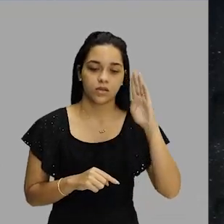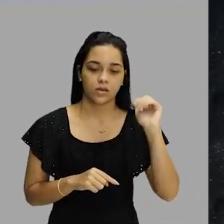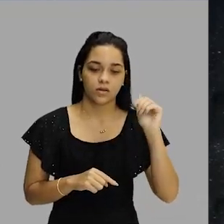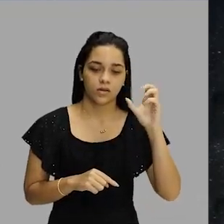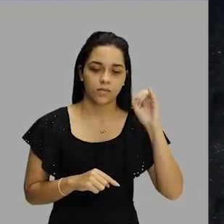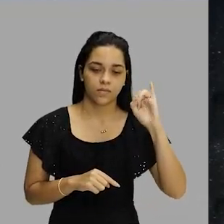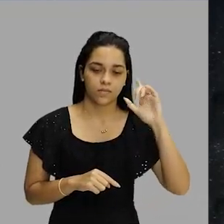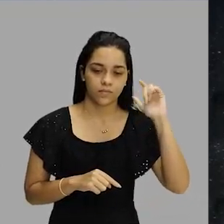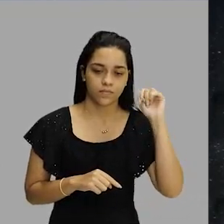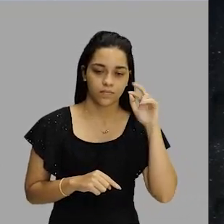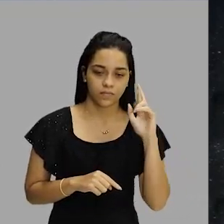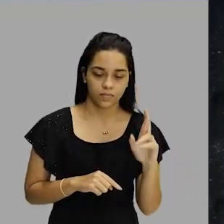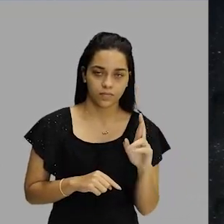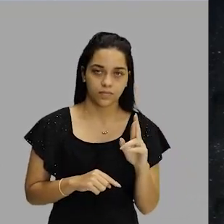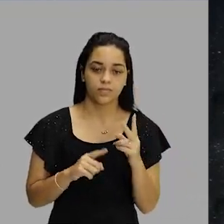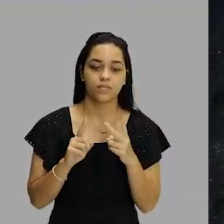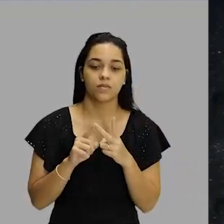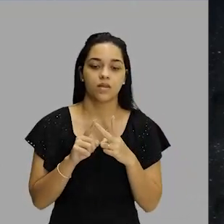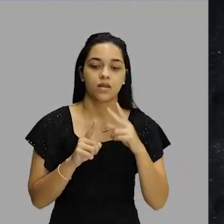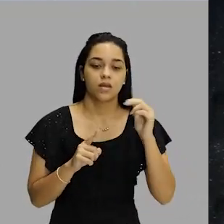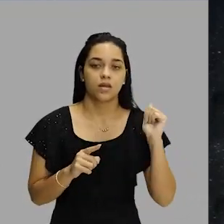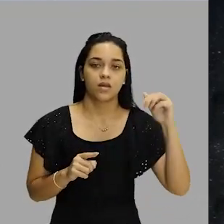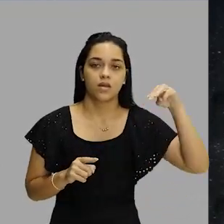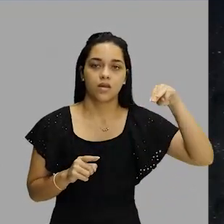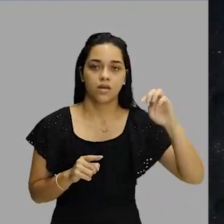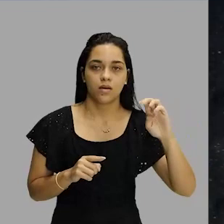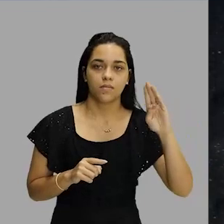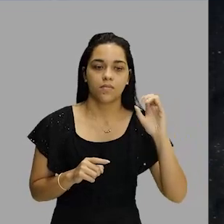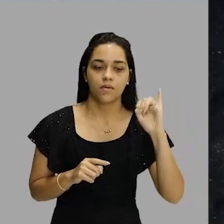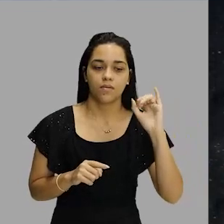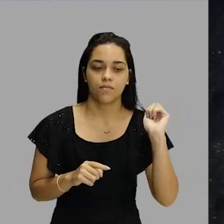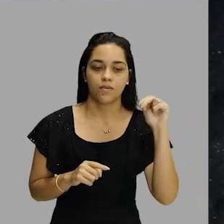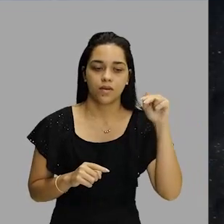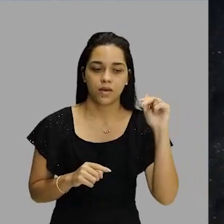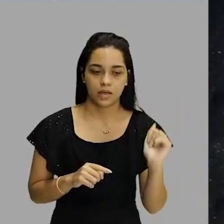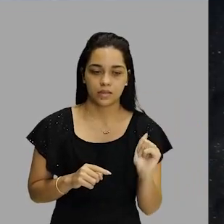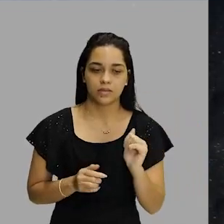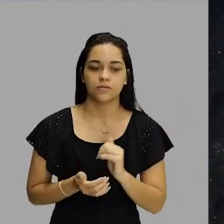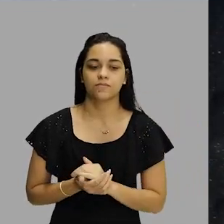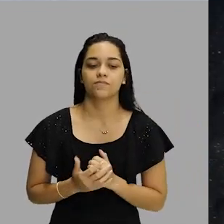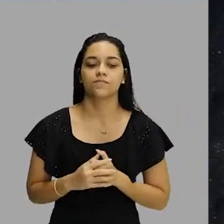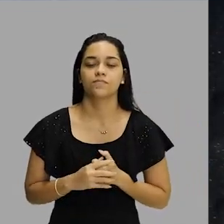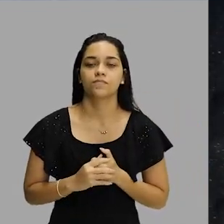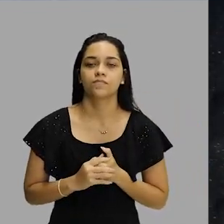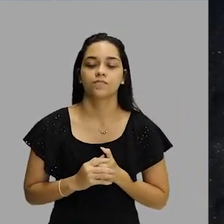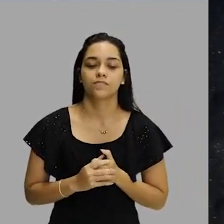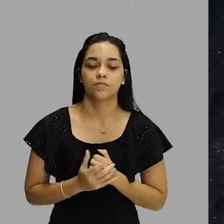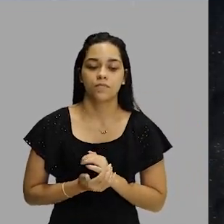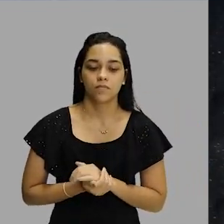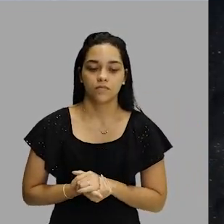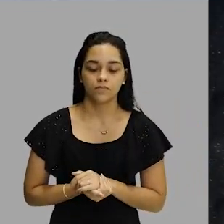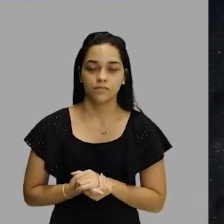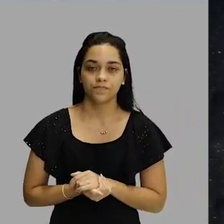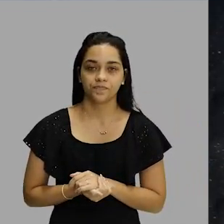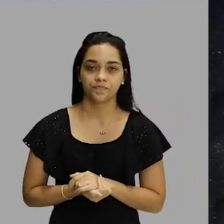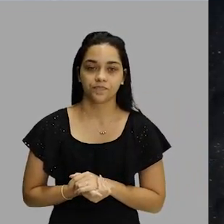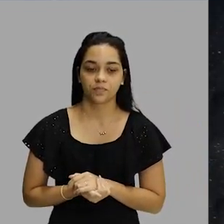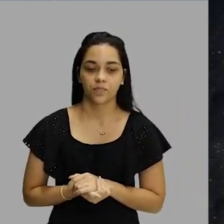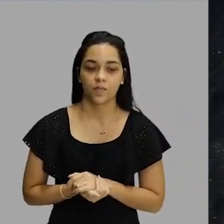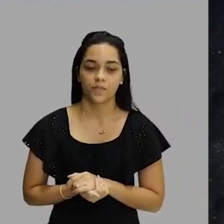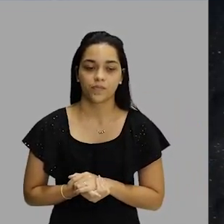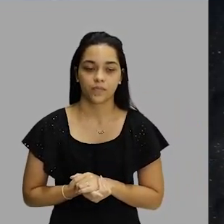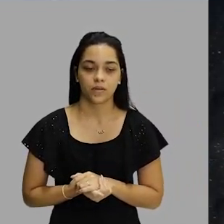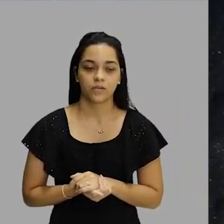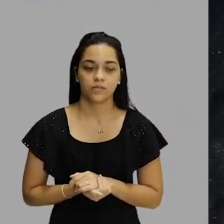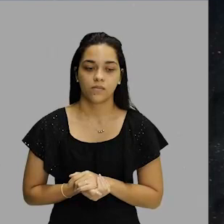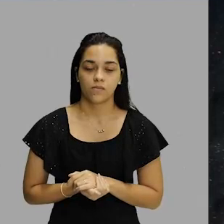desinteria bacilar, que é a que nós estamos estudando aqui, provocada por uma bactéria, que é um bacilo, e tem a desinteria amebiana,